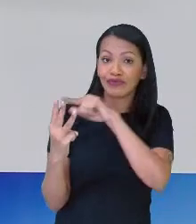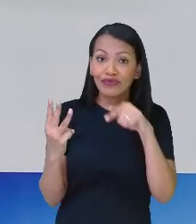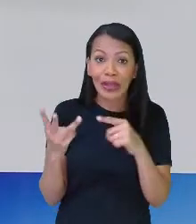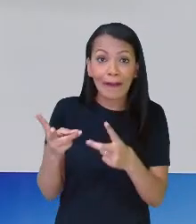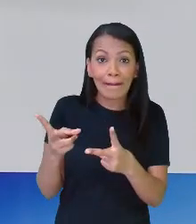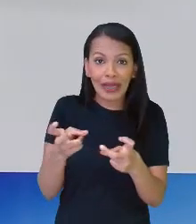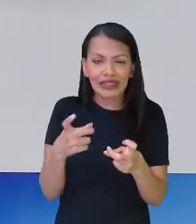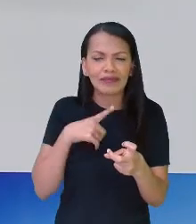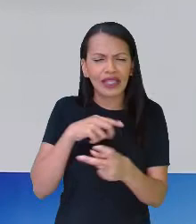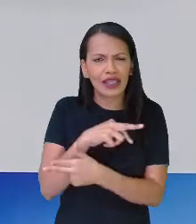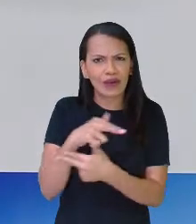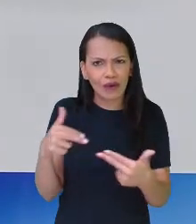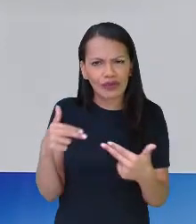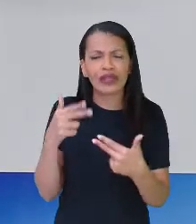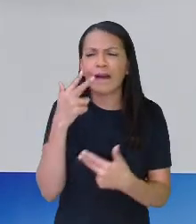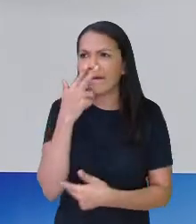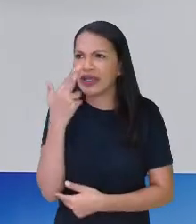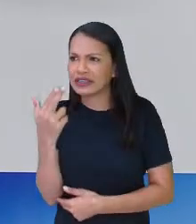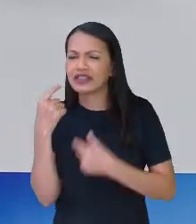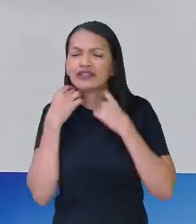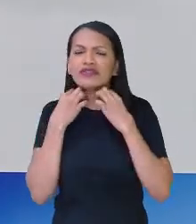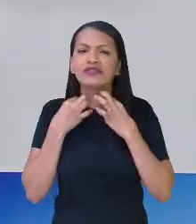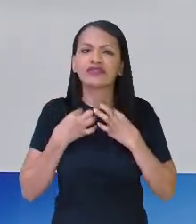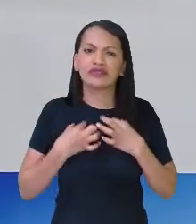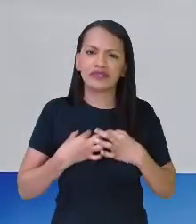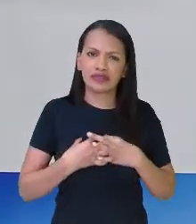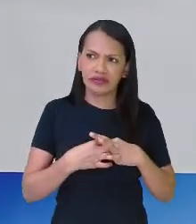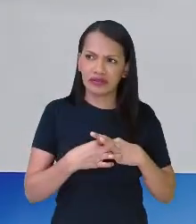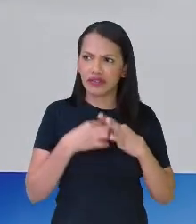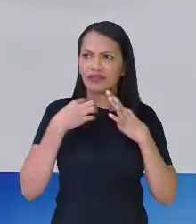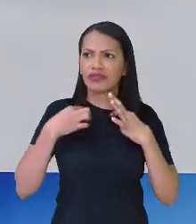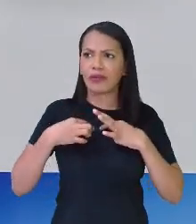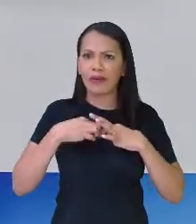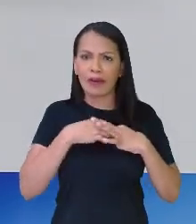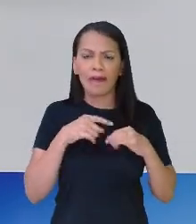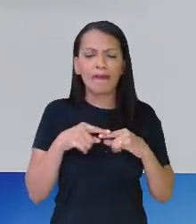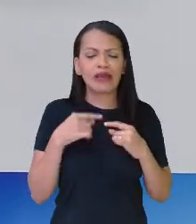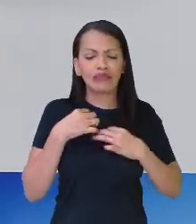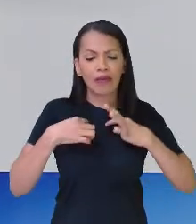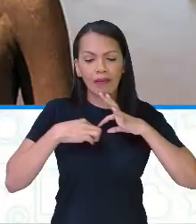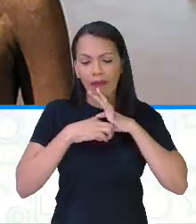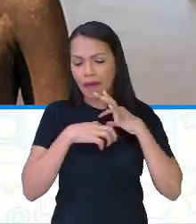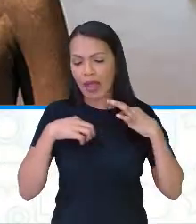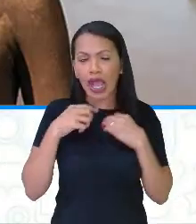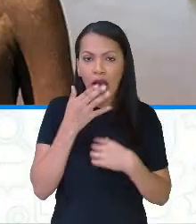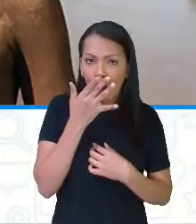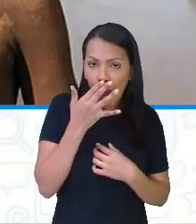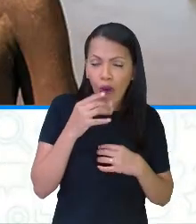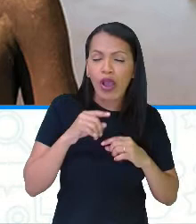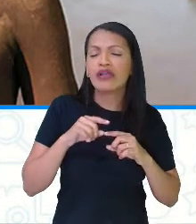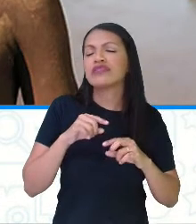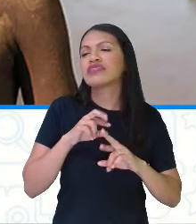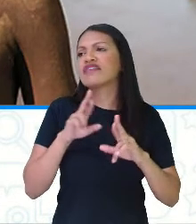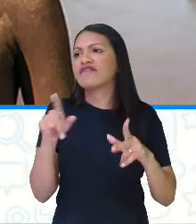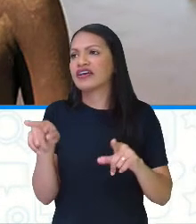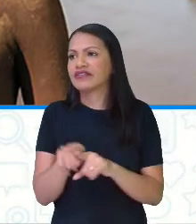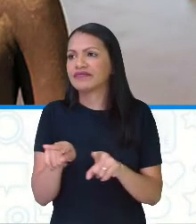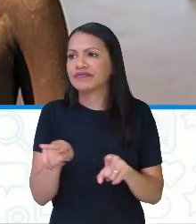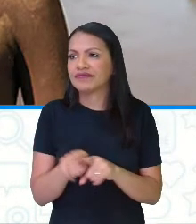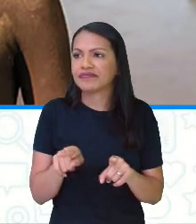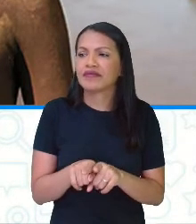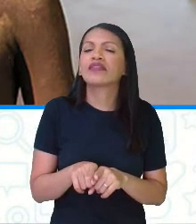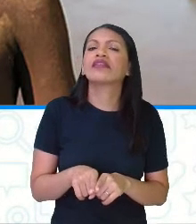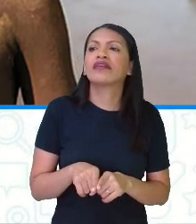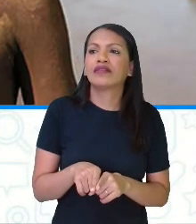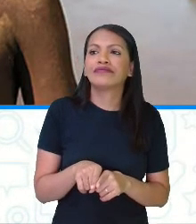que tem coisas parecidas, como os colares de miçanga, mas são em formatos diferentes. Aquilo ali parece ser uma concha. Aí quando eu vou para a